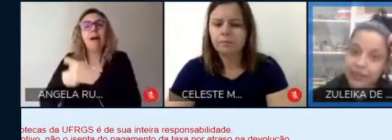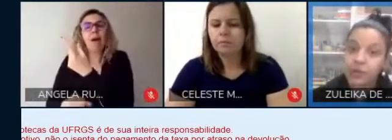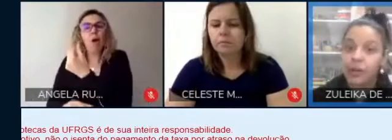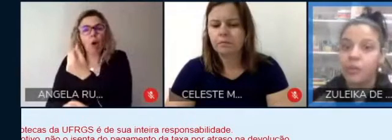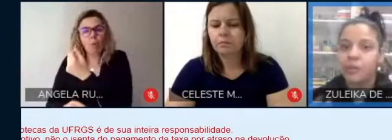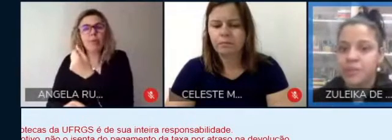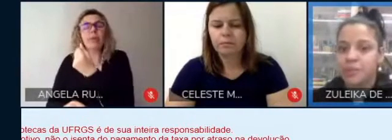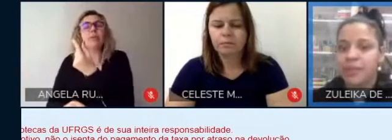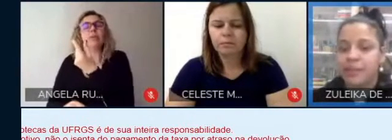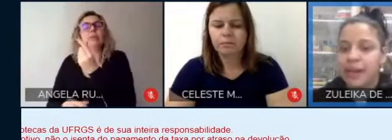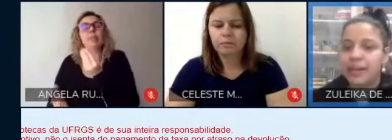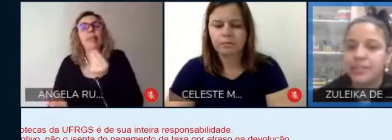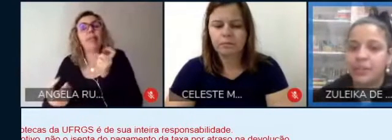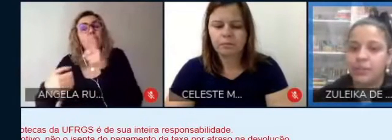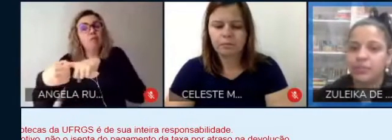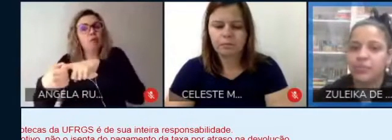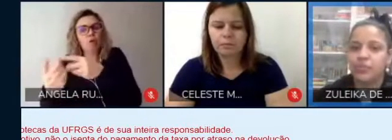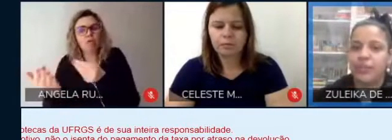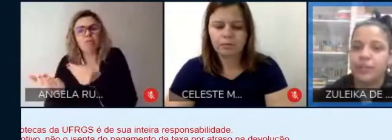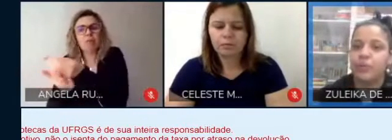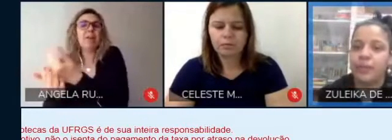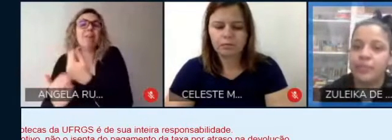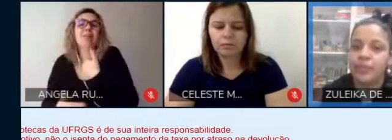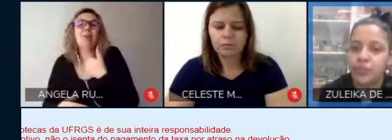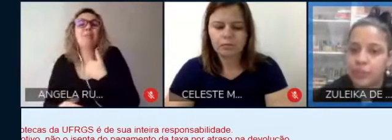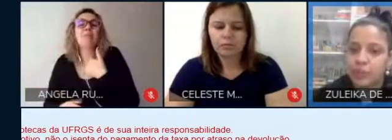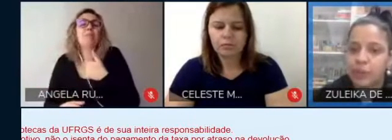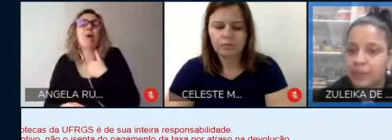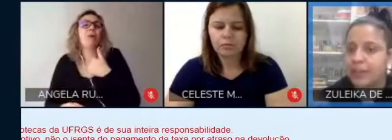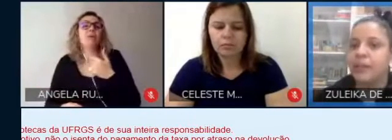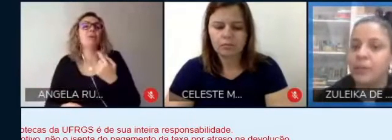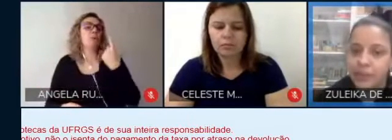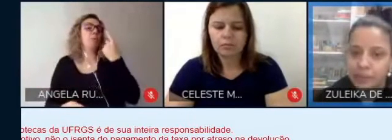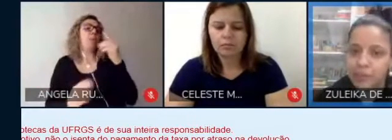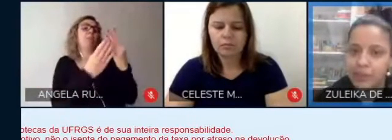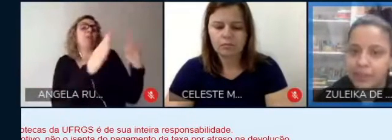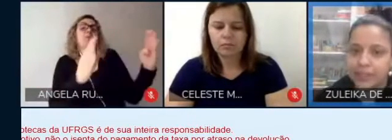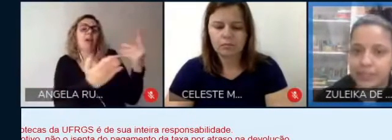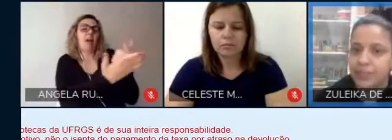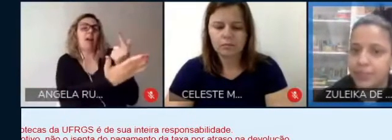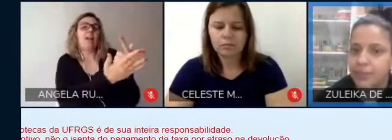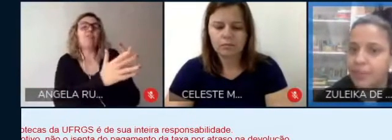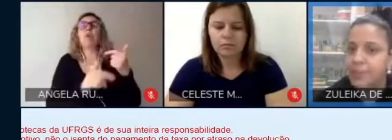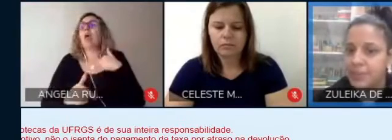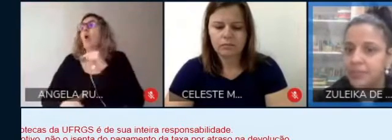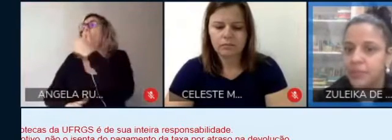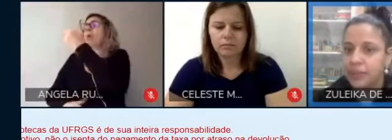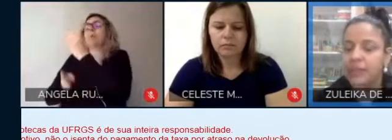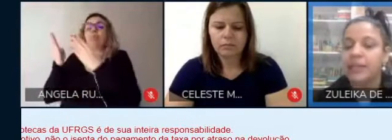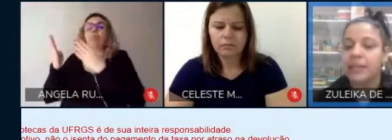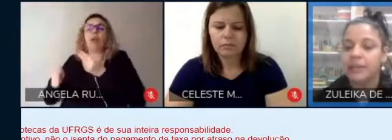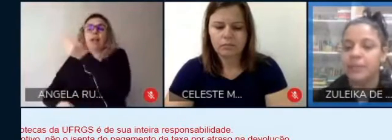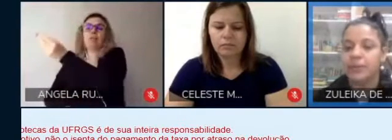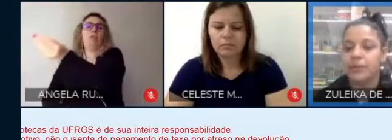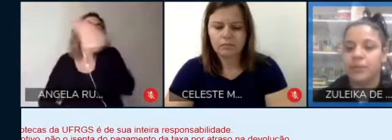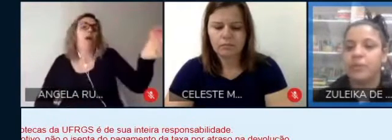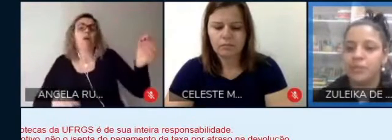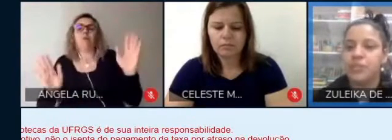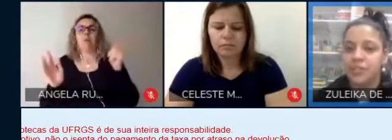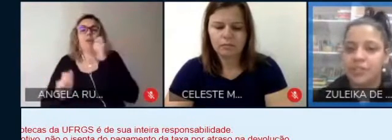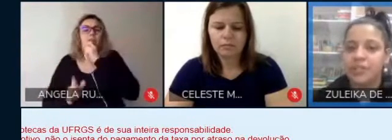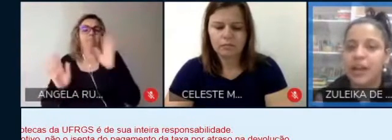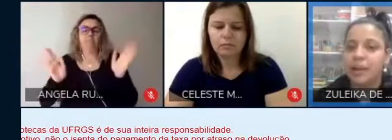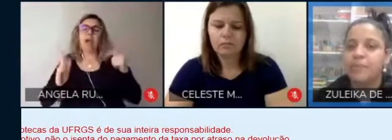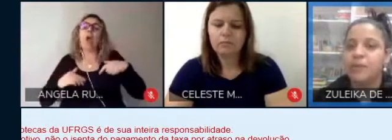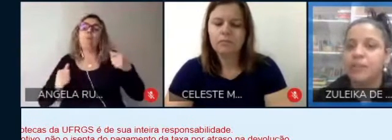biblioteca. Não é uma possibilidade eu devolver um livro de uma biblioteca em outra biblioteca. Isso não é possível, né? Então, eu